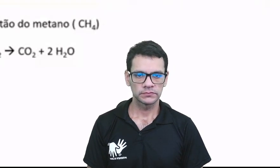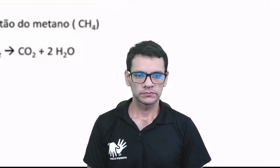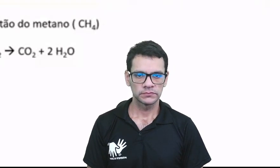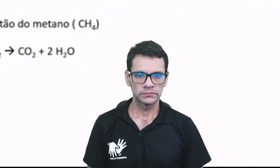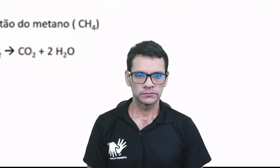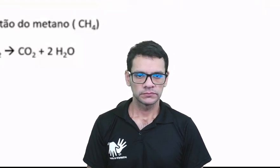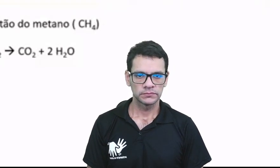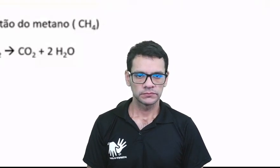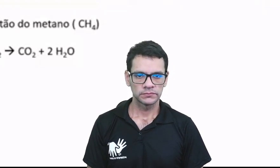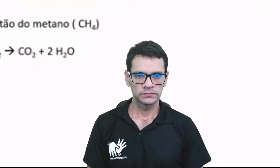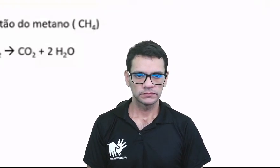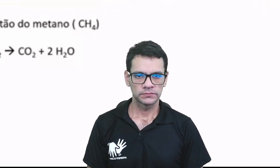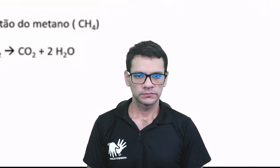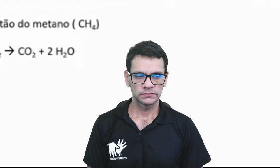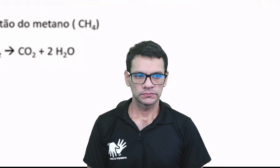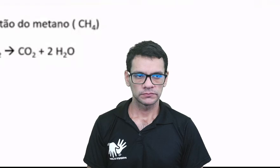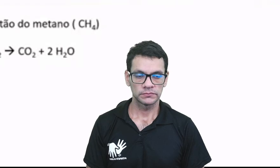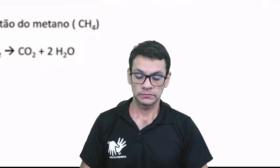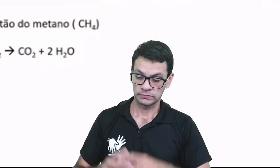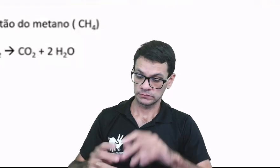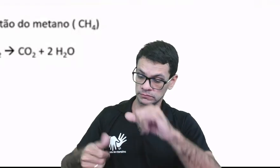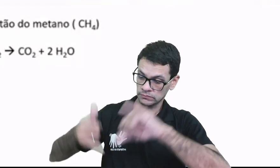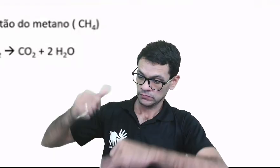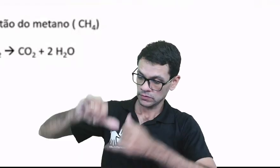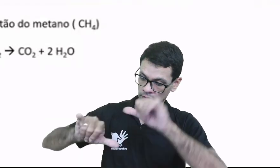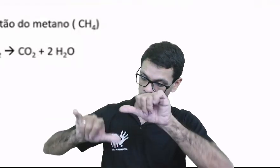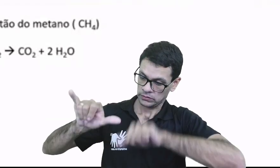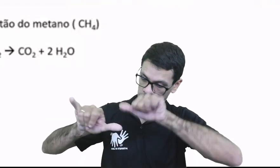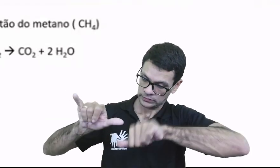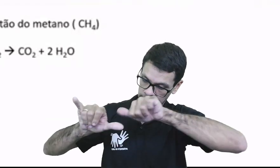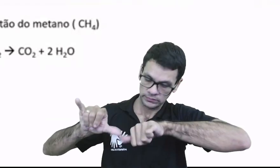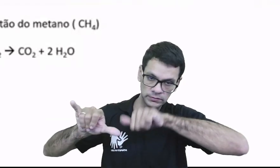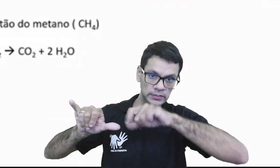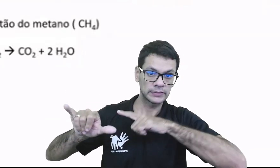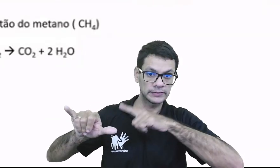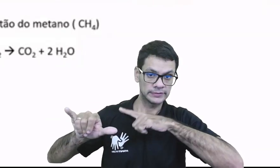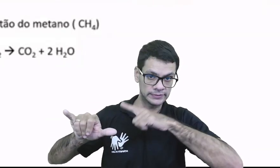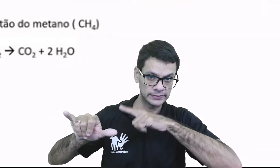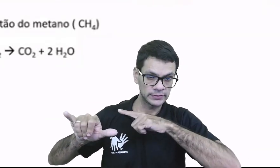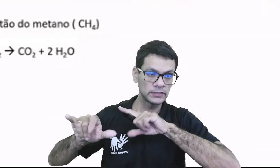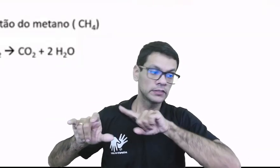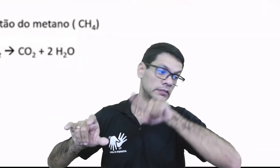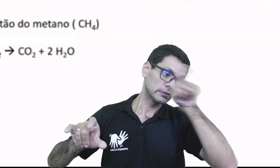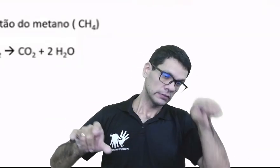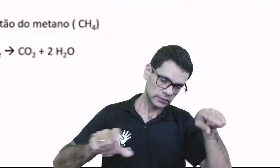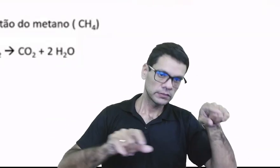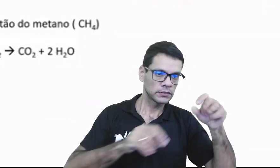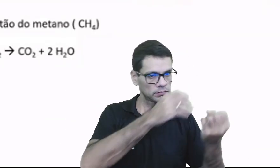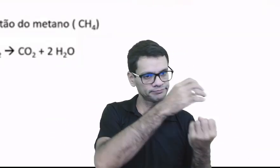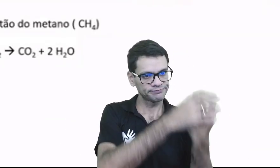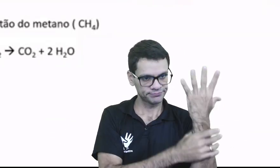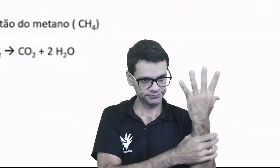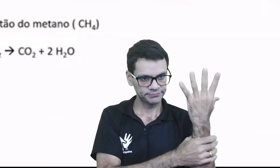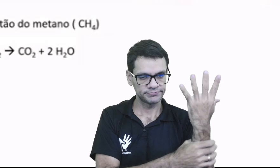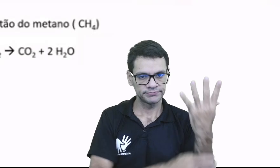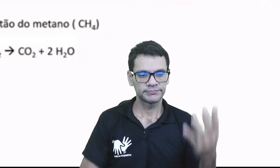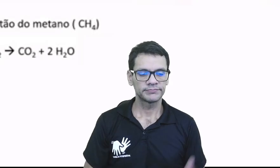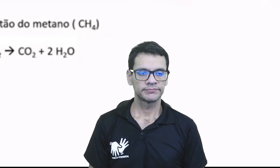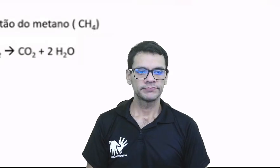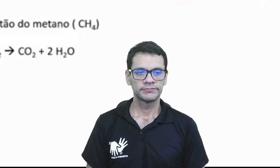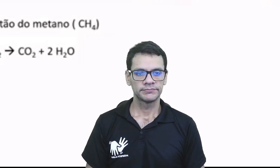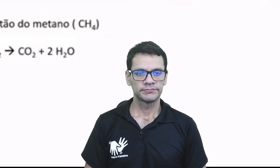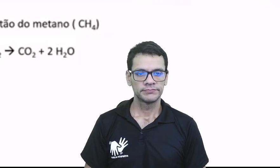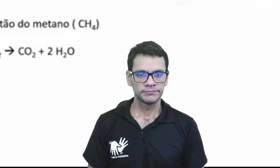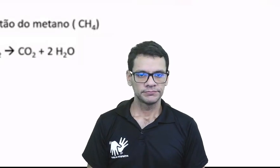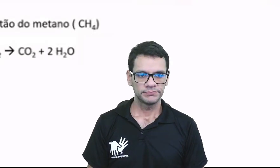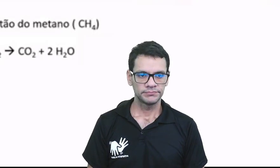Então, lembram de uma reação química que a gente tem o reagente antes da flechinha e depois da flechinha os produtos,